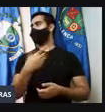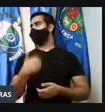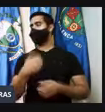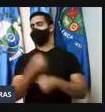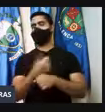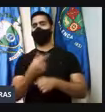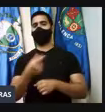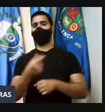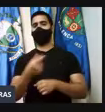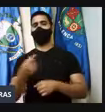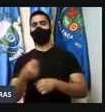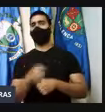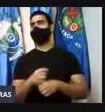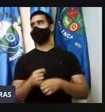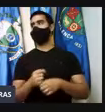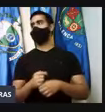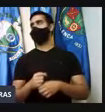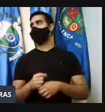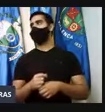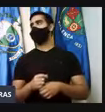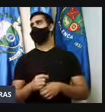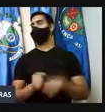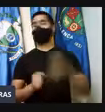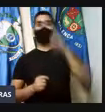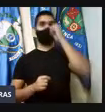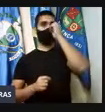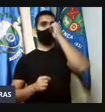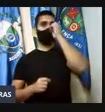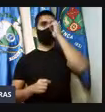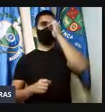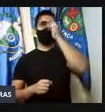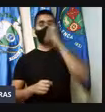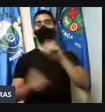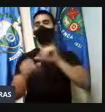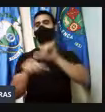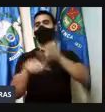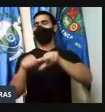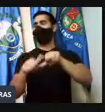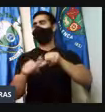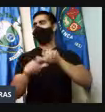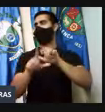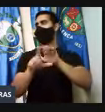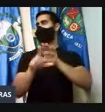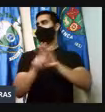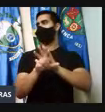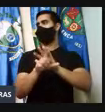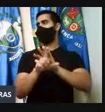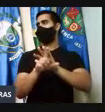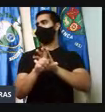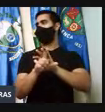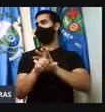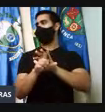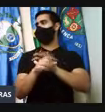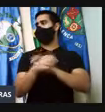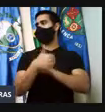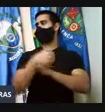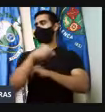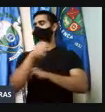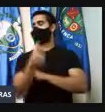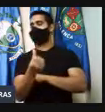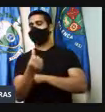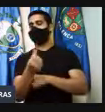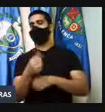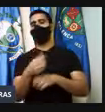231/2020, oriundo da mensagem 43 do Executivo. Altera o dispositivo da Lei Complementar 196,